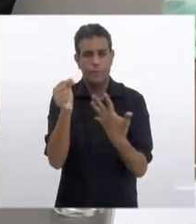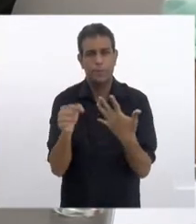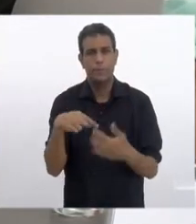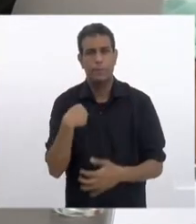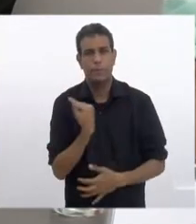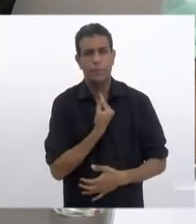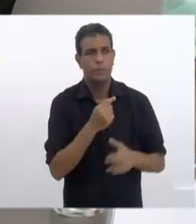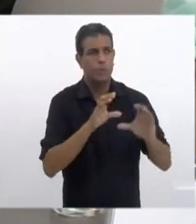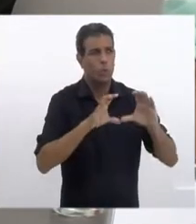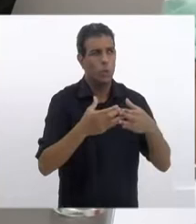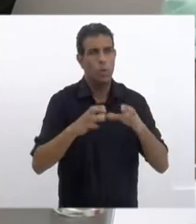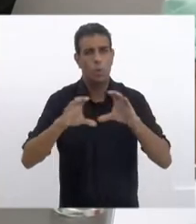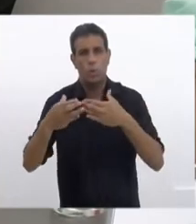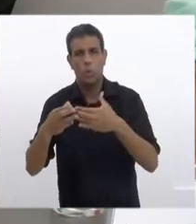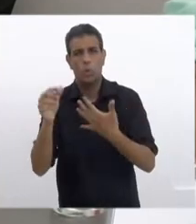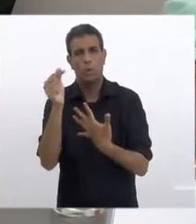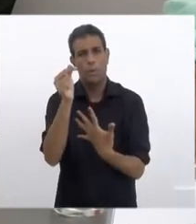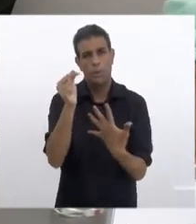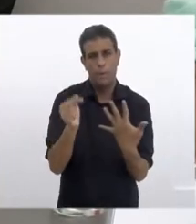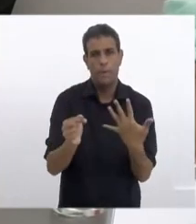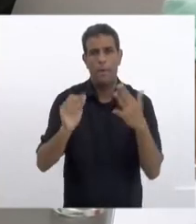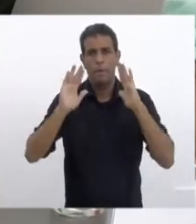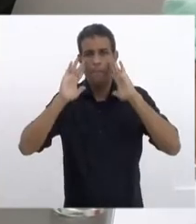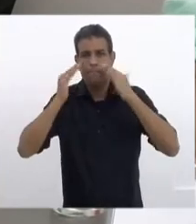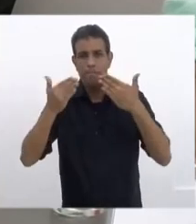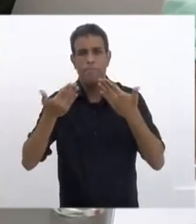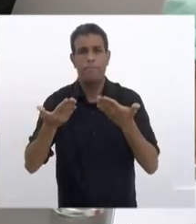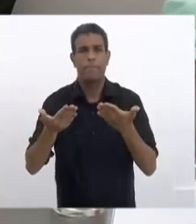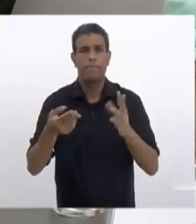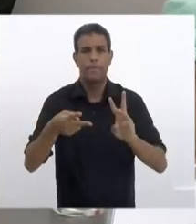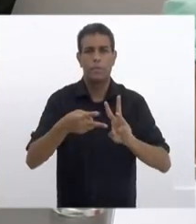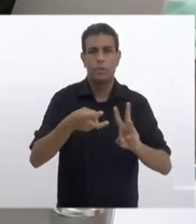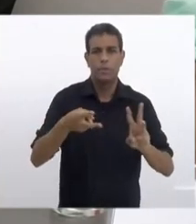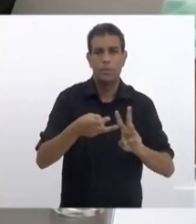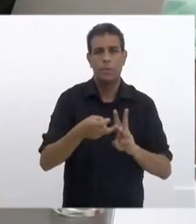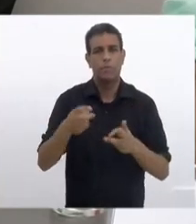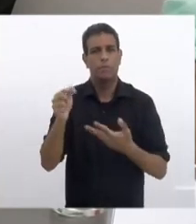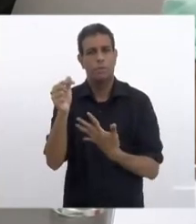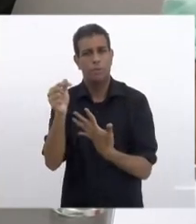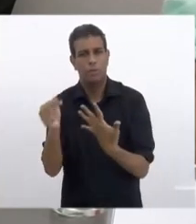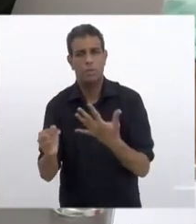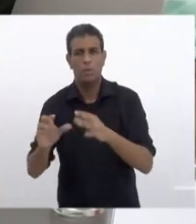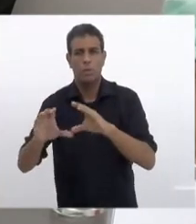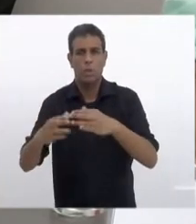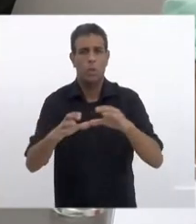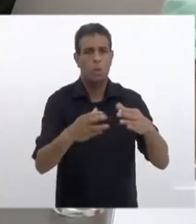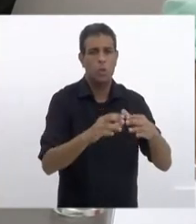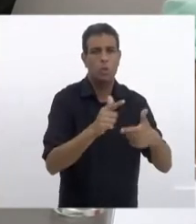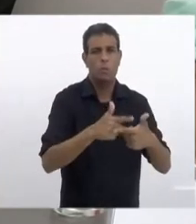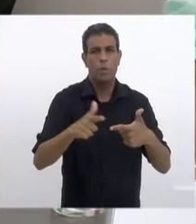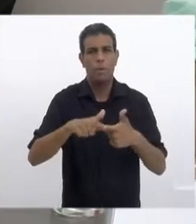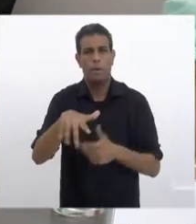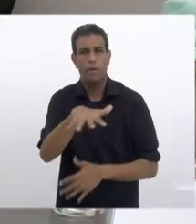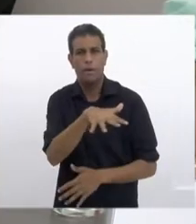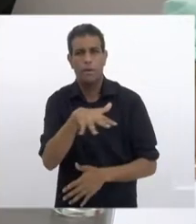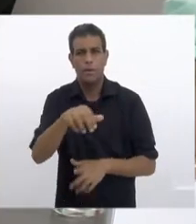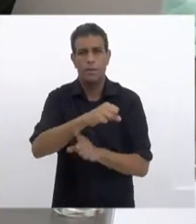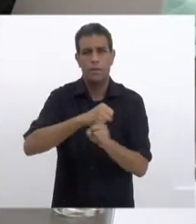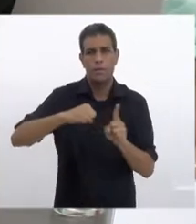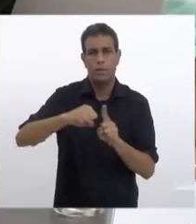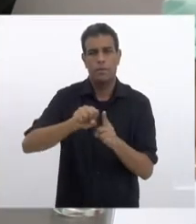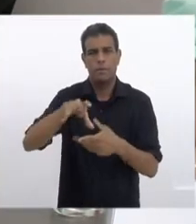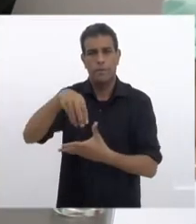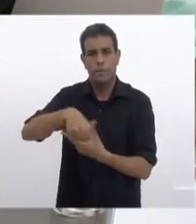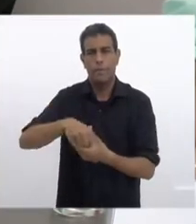os grupos que são grupos específicos como indígenas, quilombolas e grupos que têm problemas específicos sobre isso no